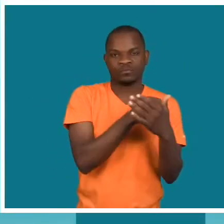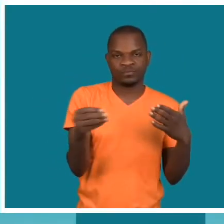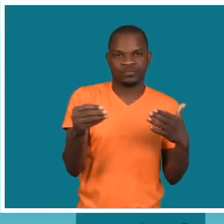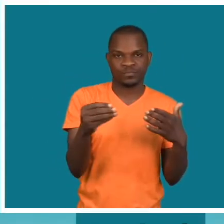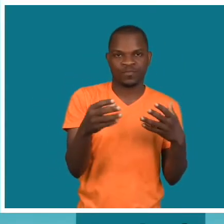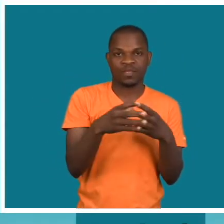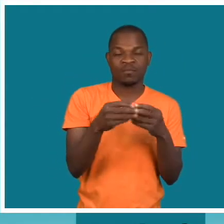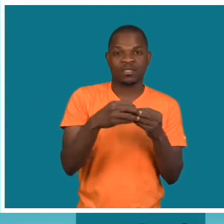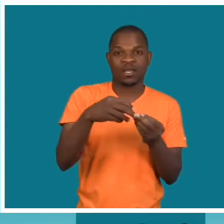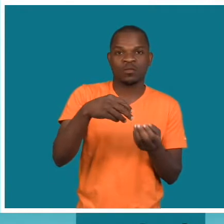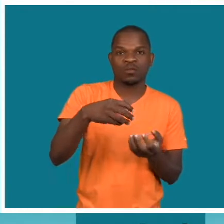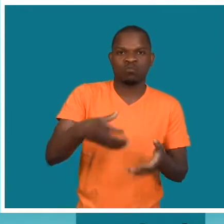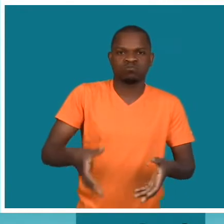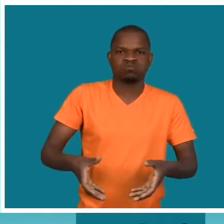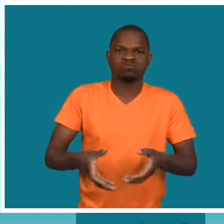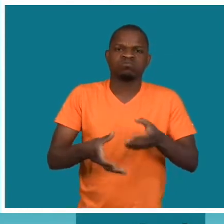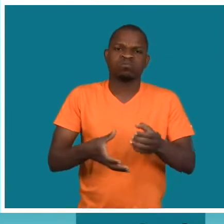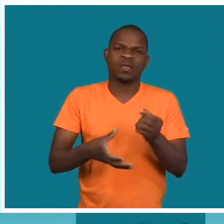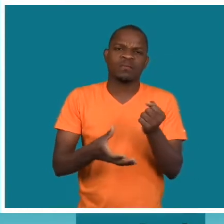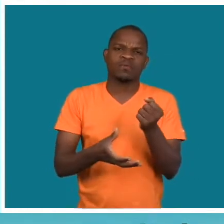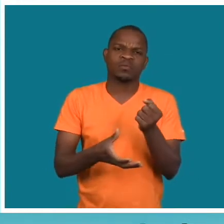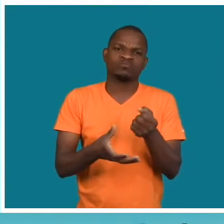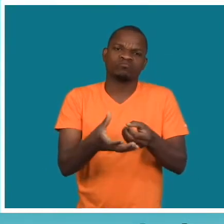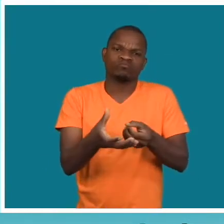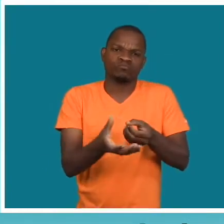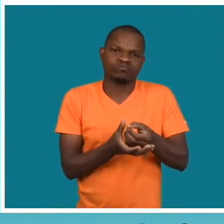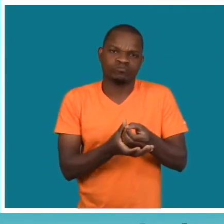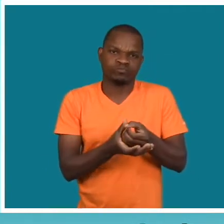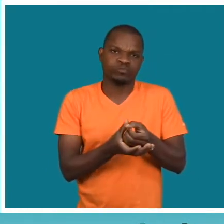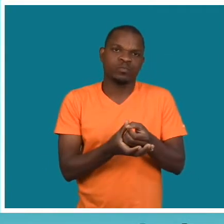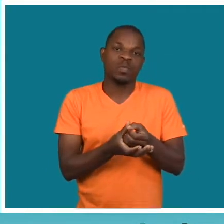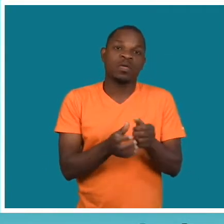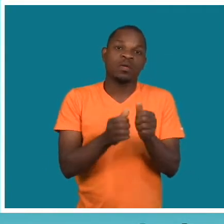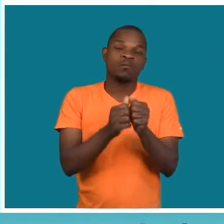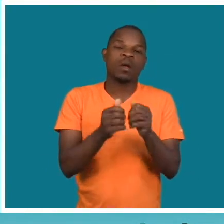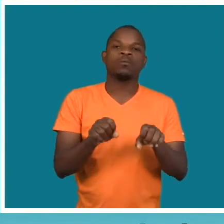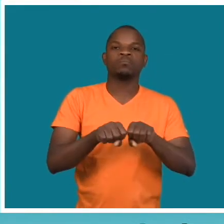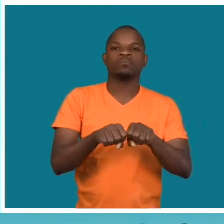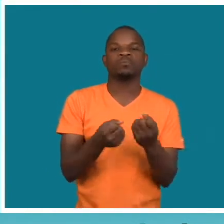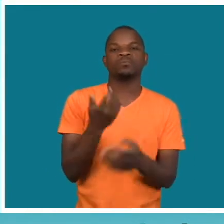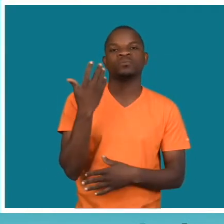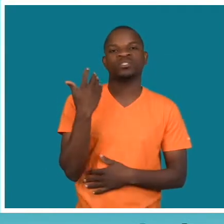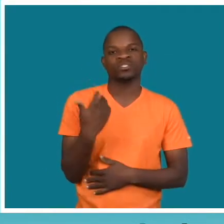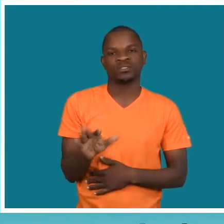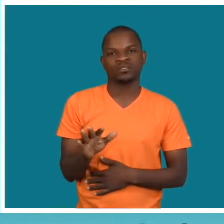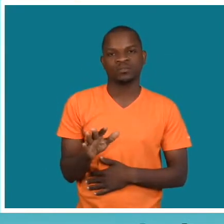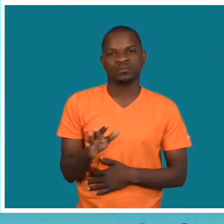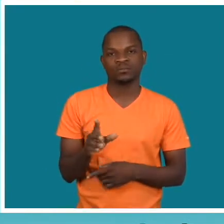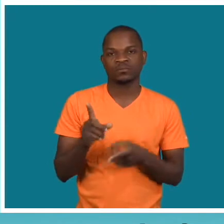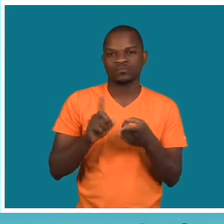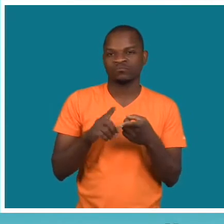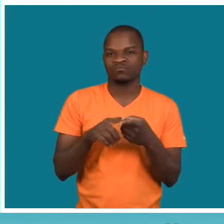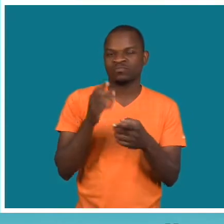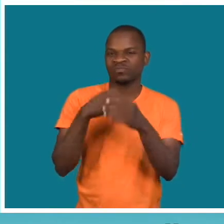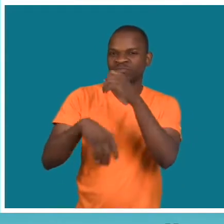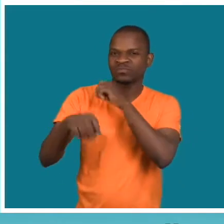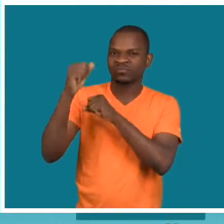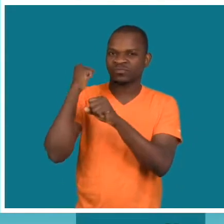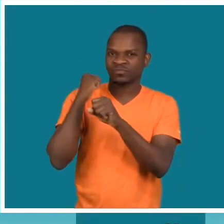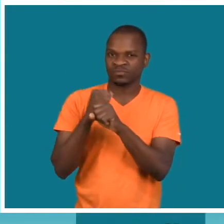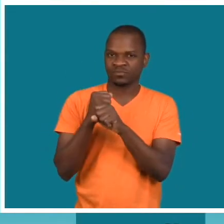Então, as próteses têm me ajudado, porque vou andando, vou andando, mas agora elas já estão totalmente danificadas. E no ano